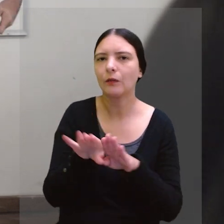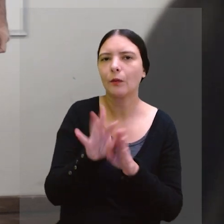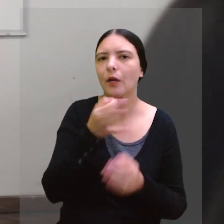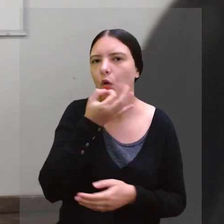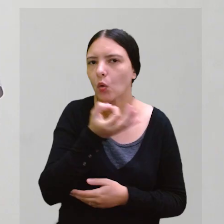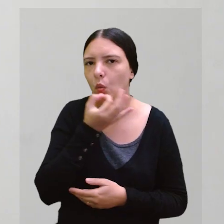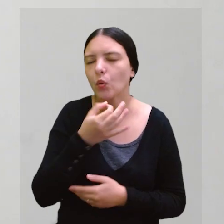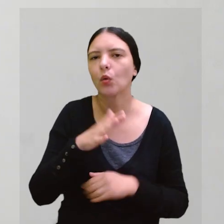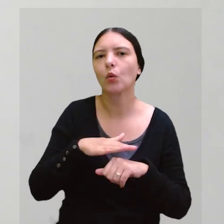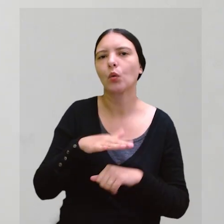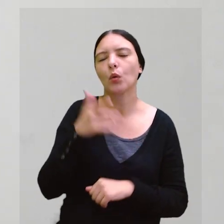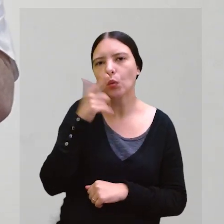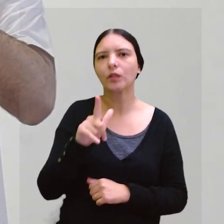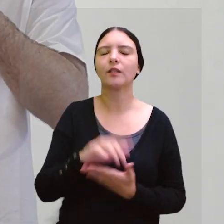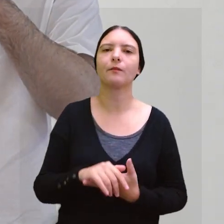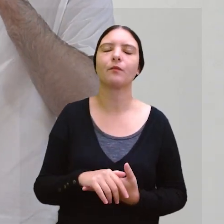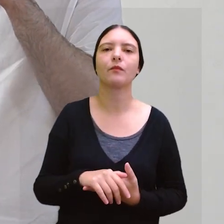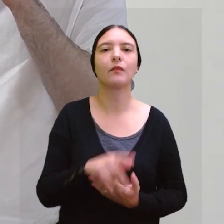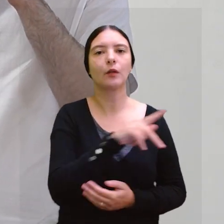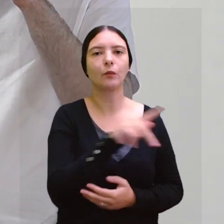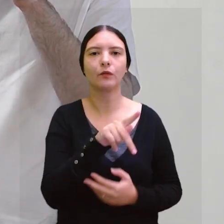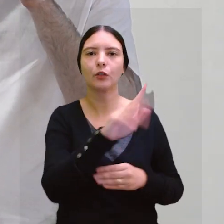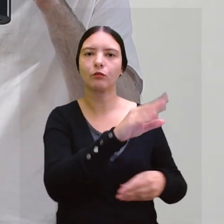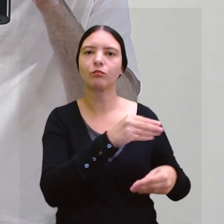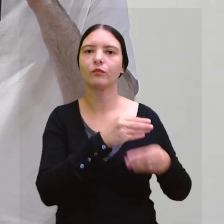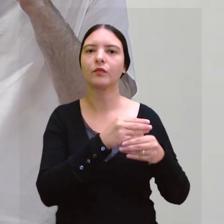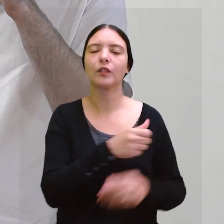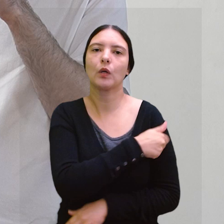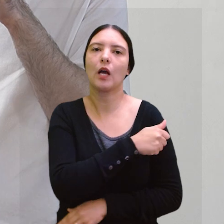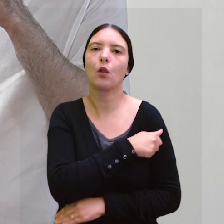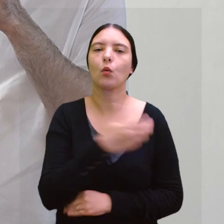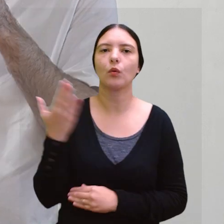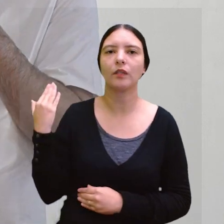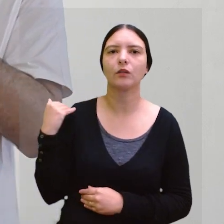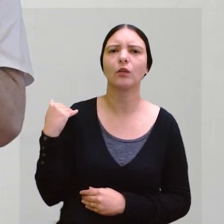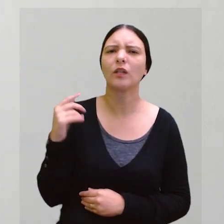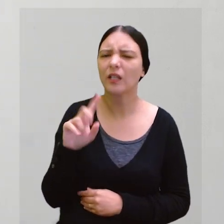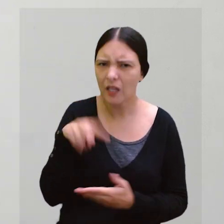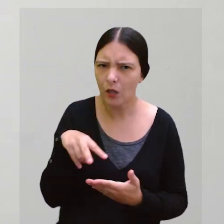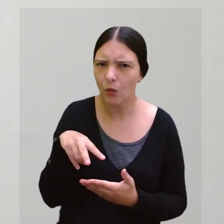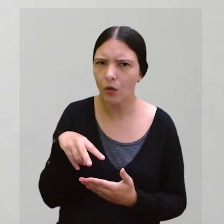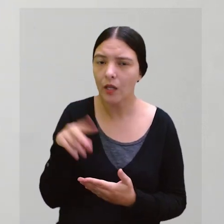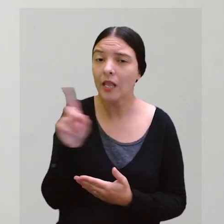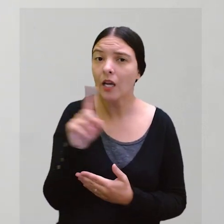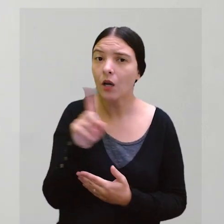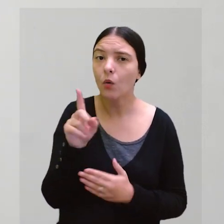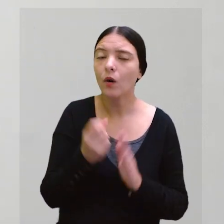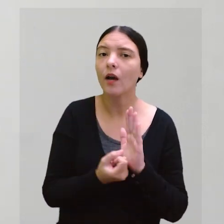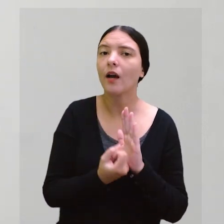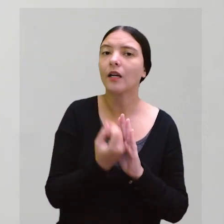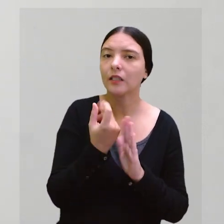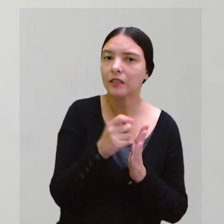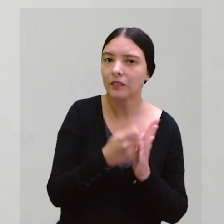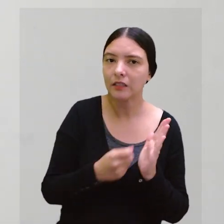que eles tinham usado. Legal, o professor estava falando que os alunos leram Quarto de Despejo. Não, né? a produção